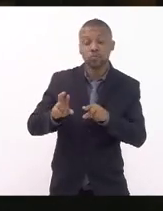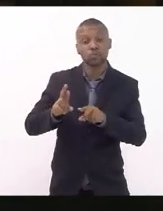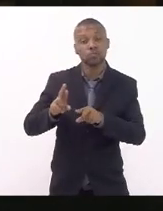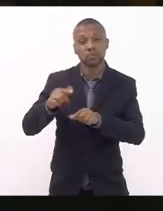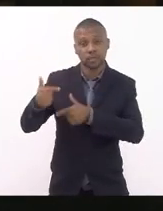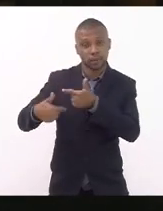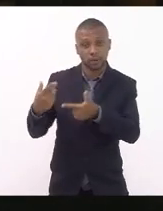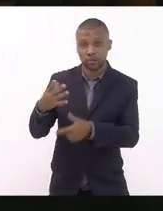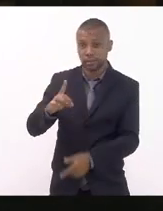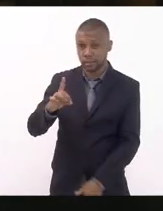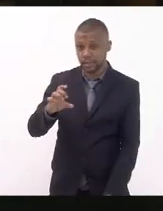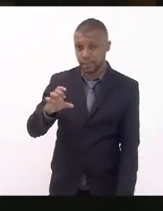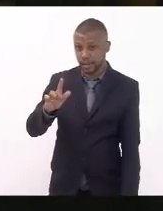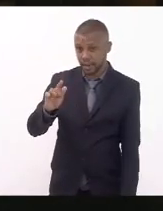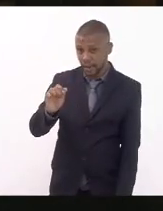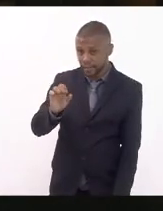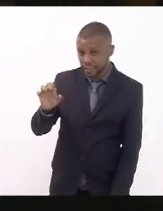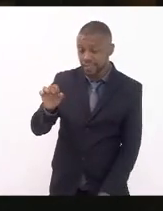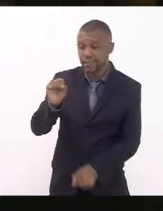no nome já está dito,